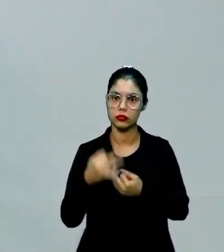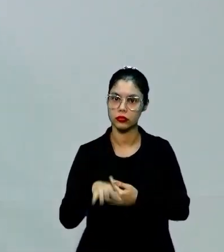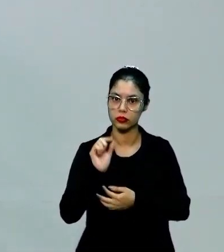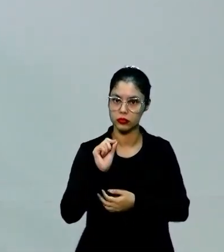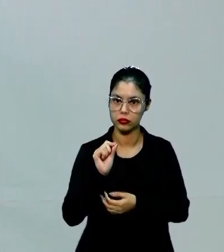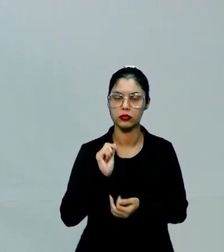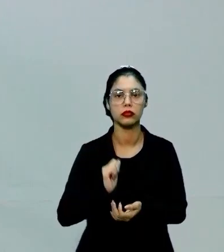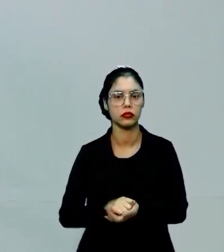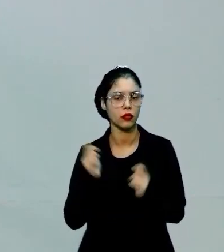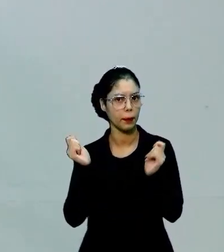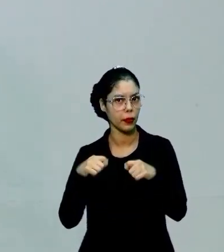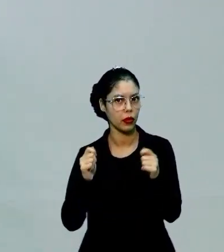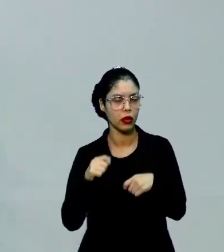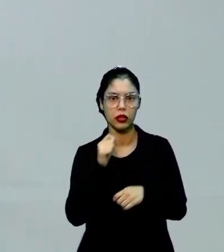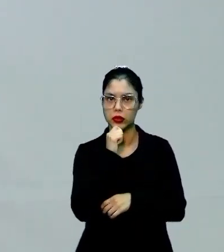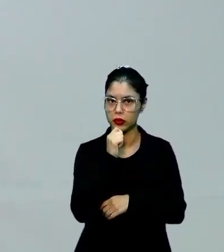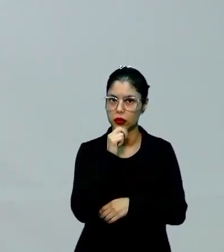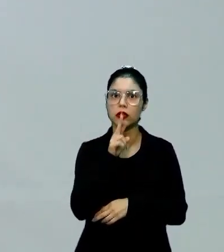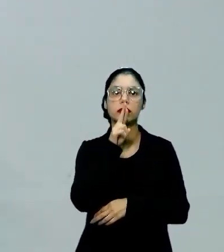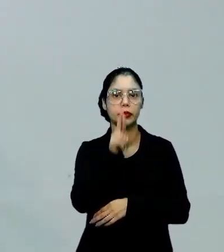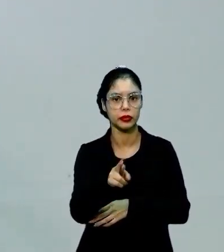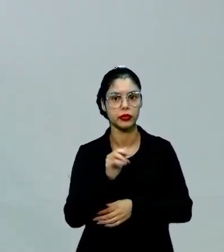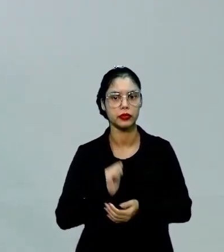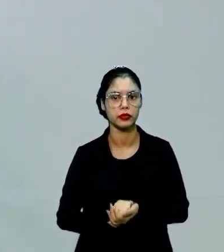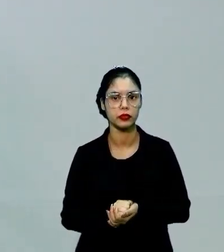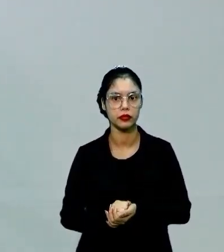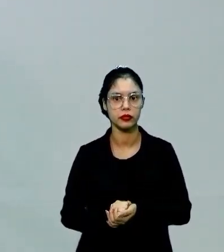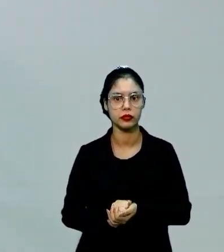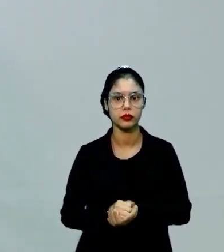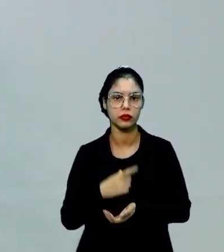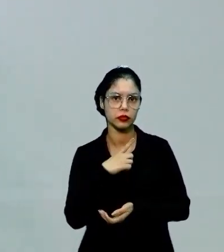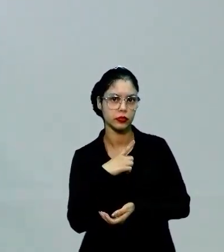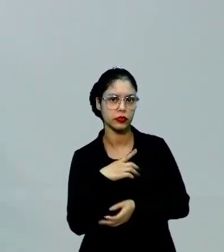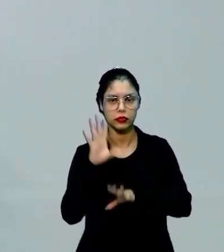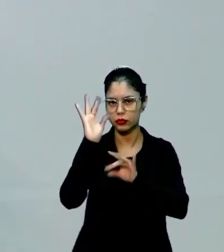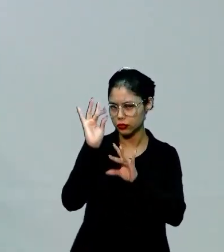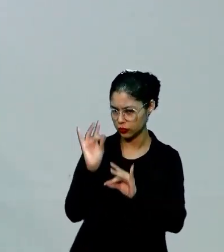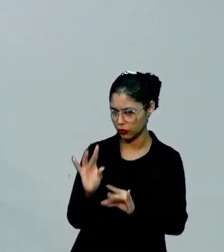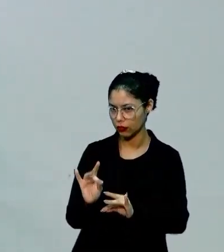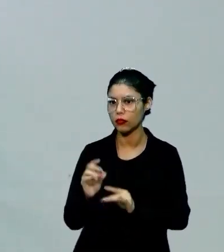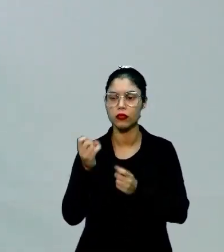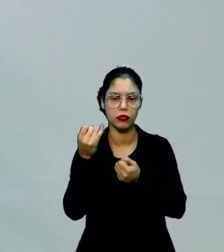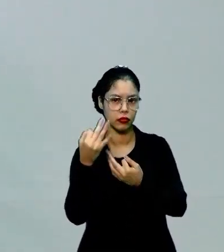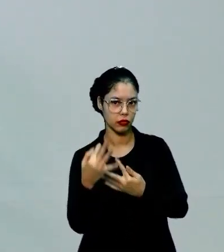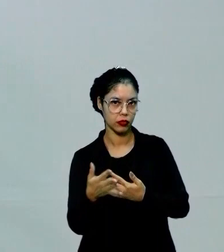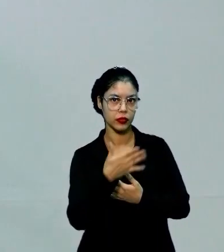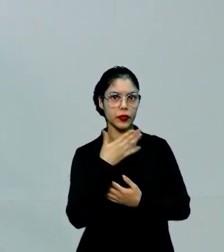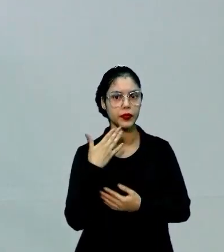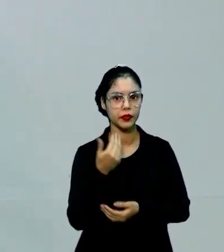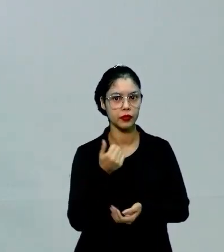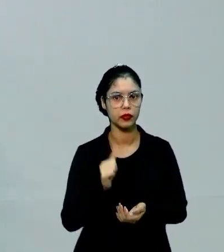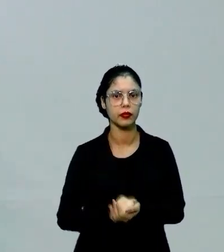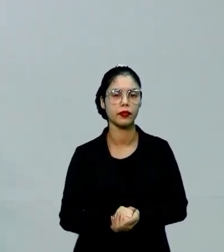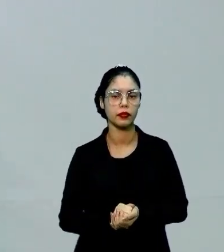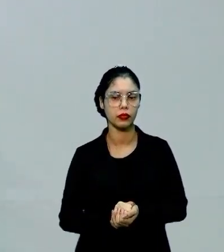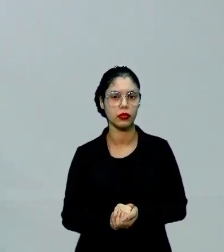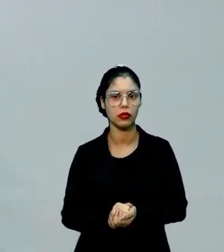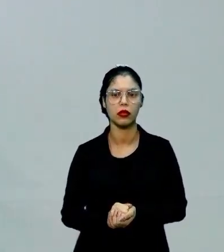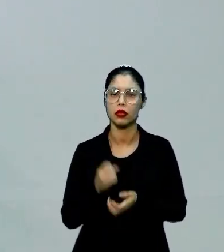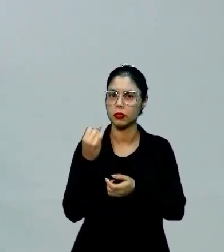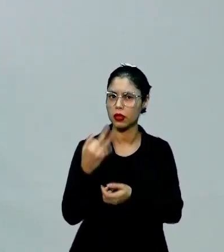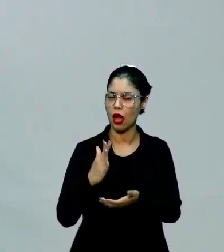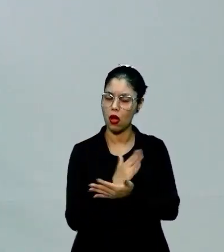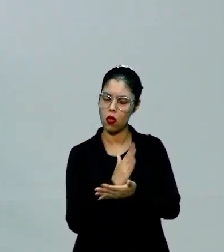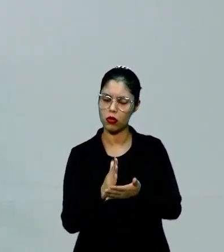entre as possibilidades de resposta, vamos tecer algumas considerações. Aliás, eu vou tecer algumas considerações